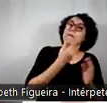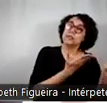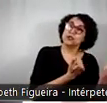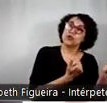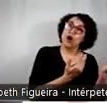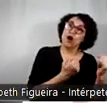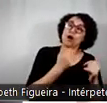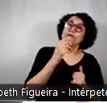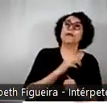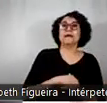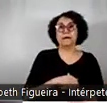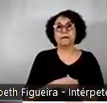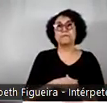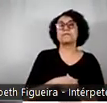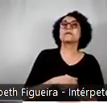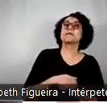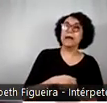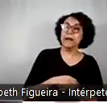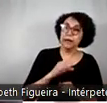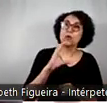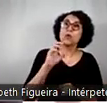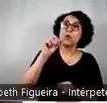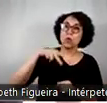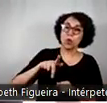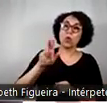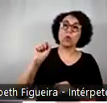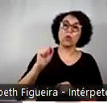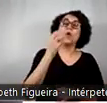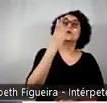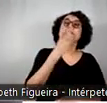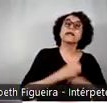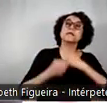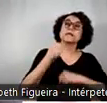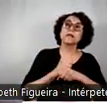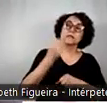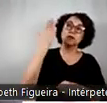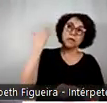de Janeiro, há 3 anos atrás. E aí,